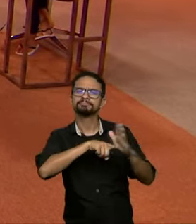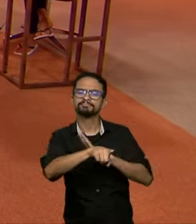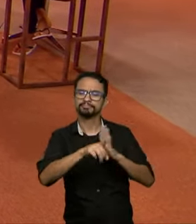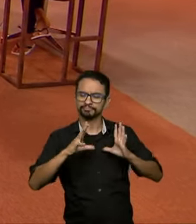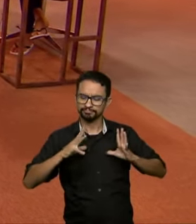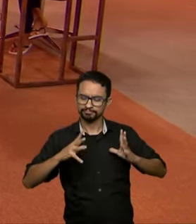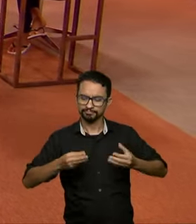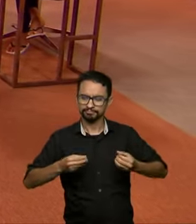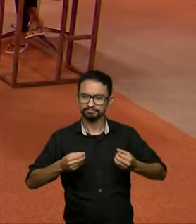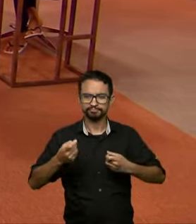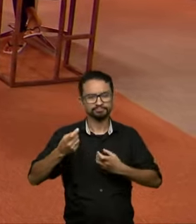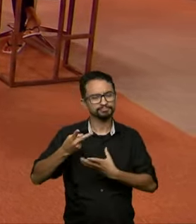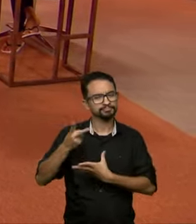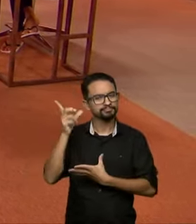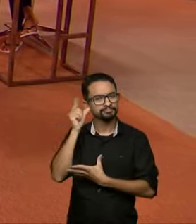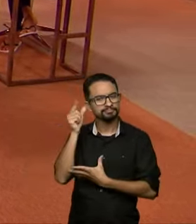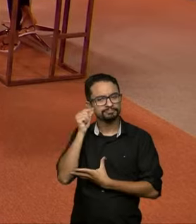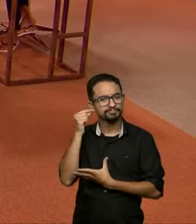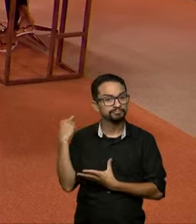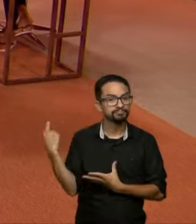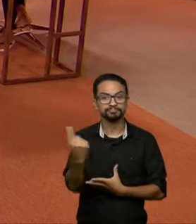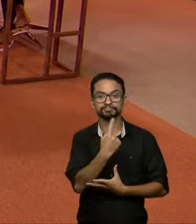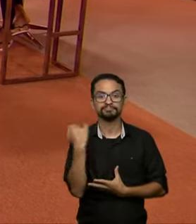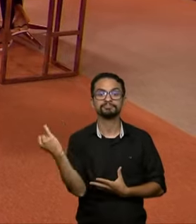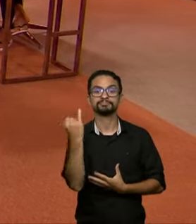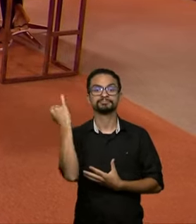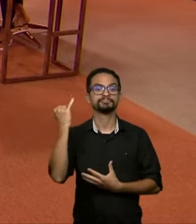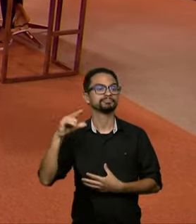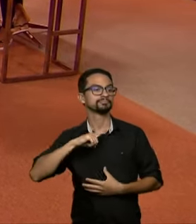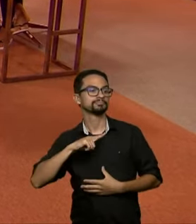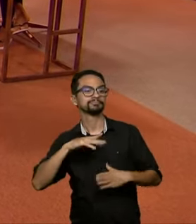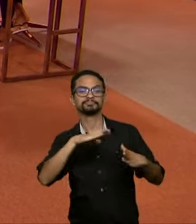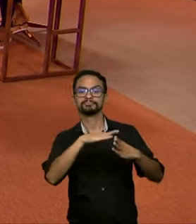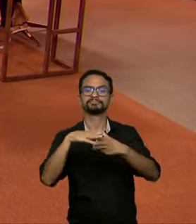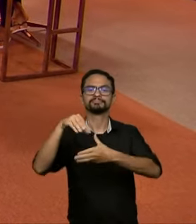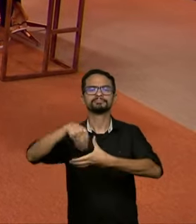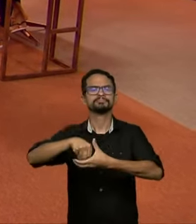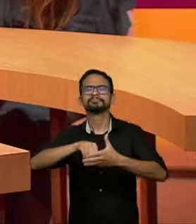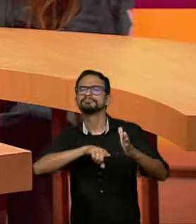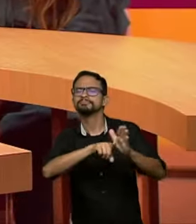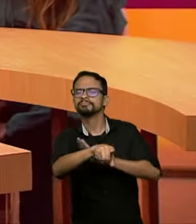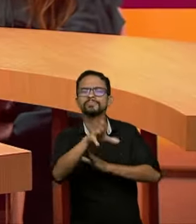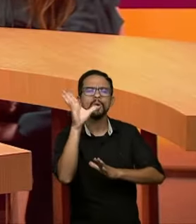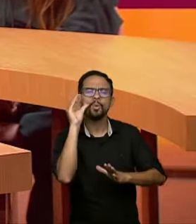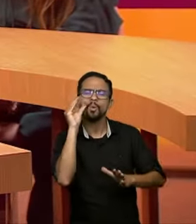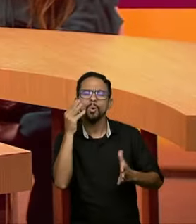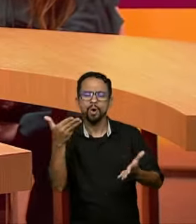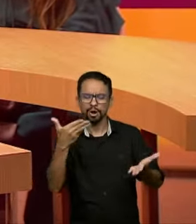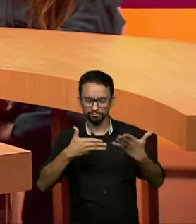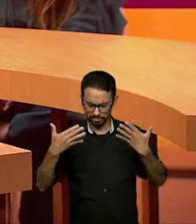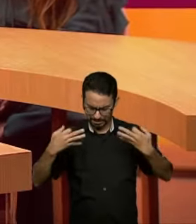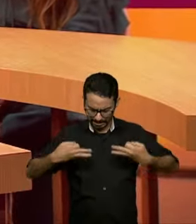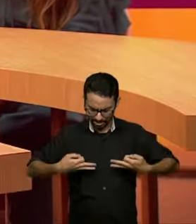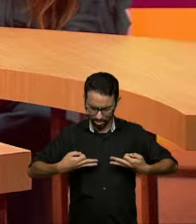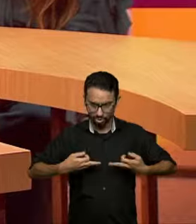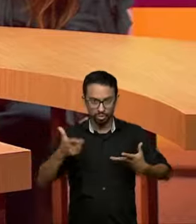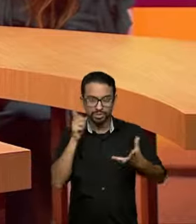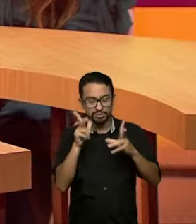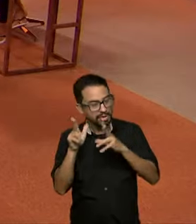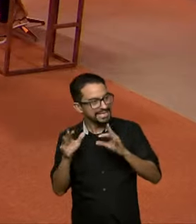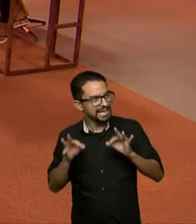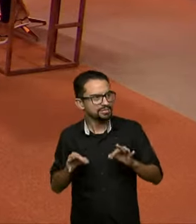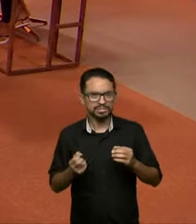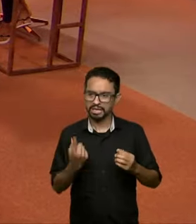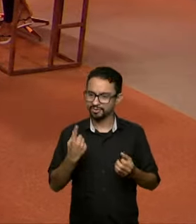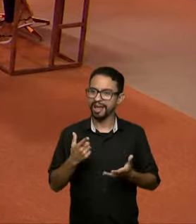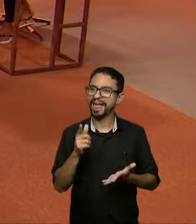sono, que é uma coisa que eu acho que é muito importante para todos nós, vocês que estão em casa. Como é que a gente pode fazer essa higiene? Porque é uma coisa que fica estranha, a higiene do sono,